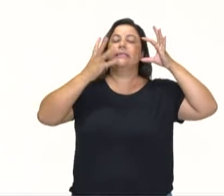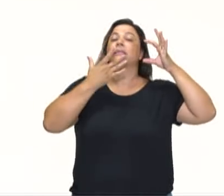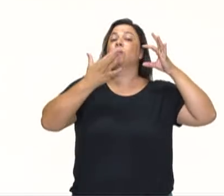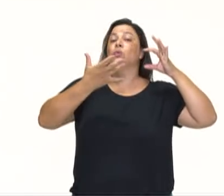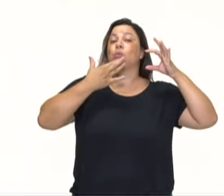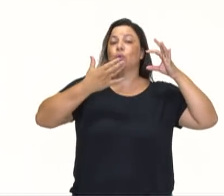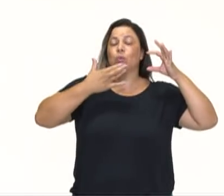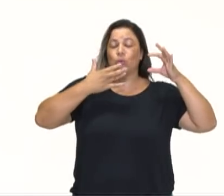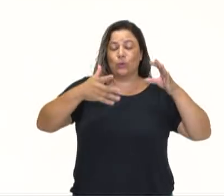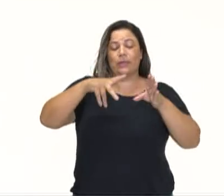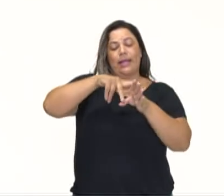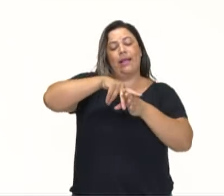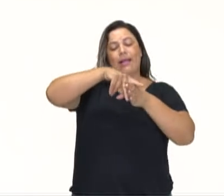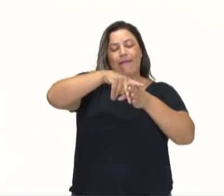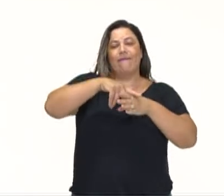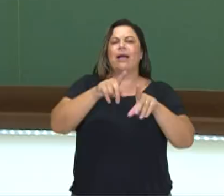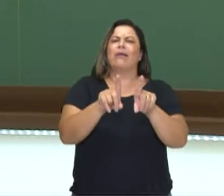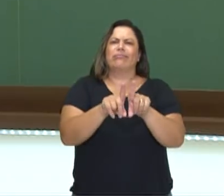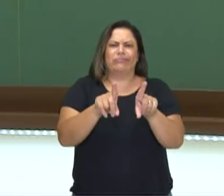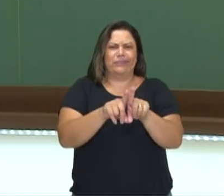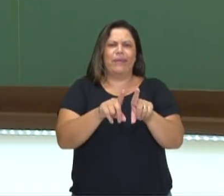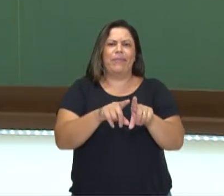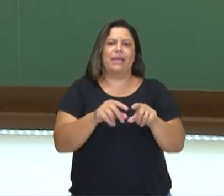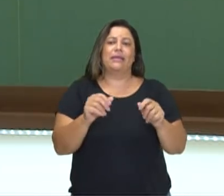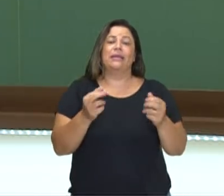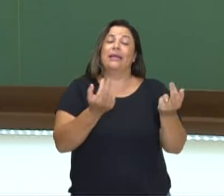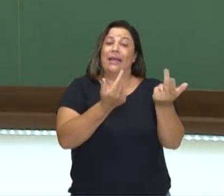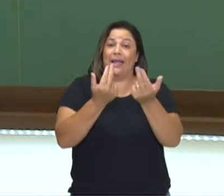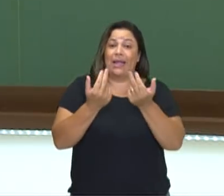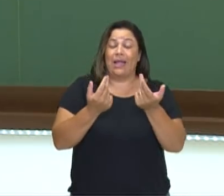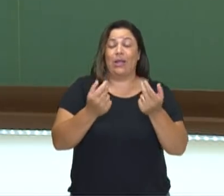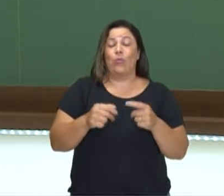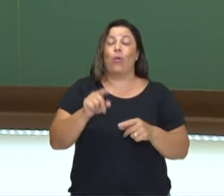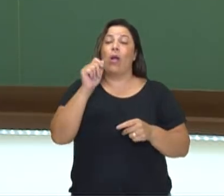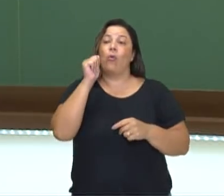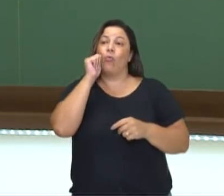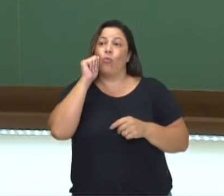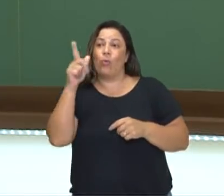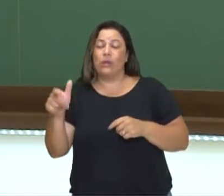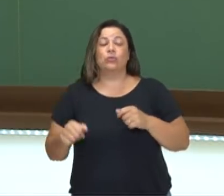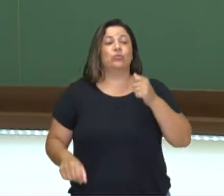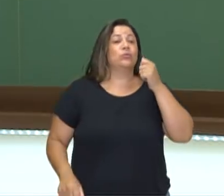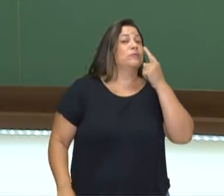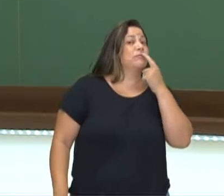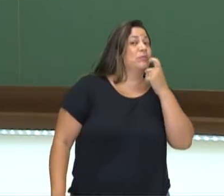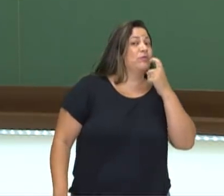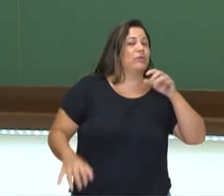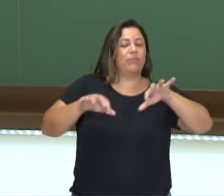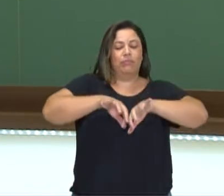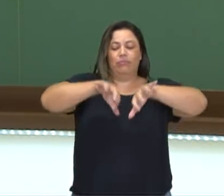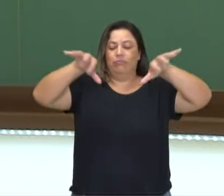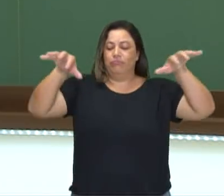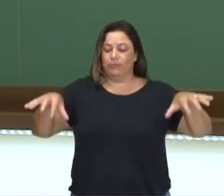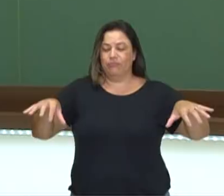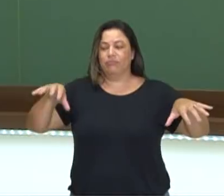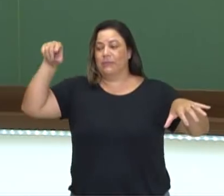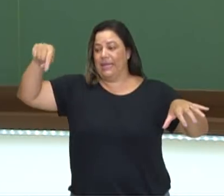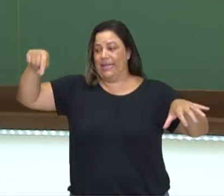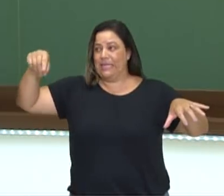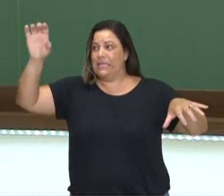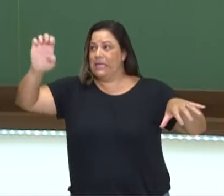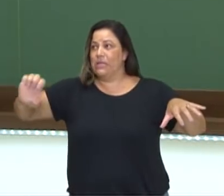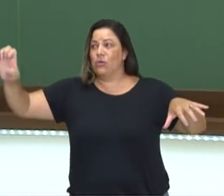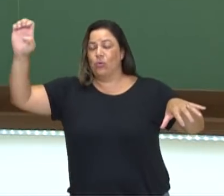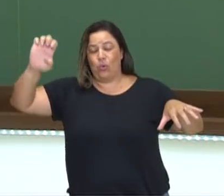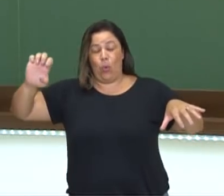adornados para a festa. É como se fosse time. O time azul e o time vermelho. Então, quer dizer, todos que estão numa cor são da cultura europeia, todos que estão